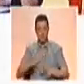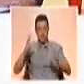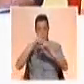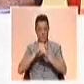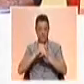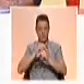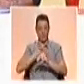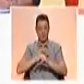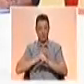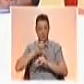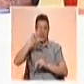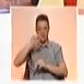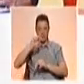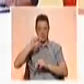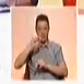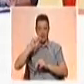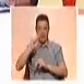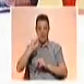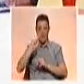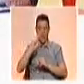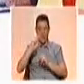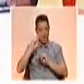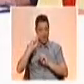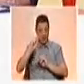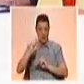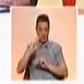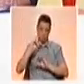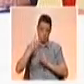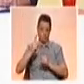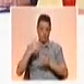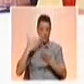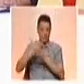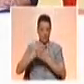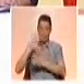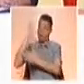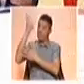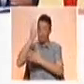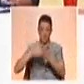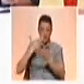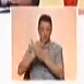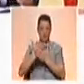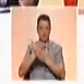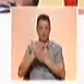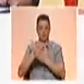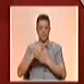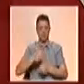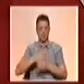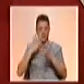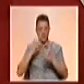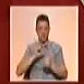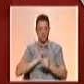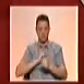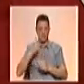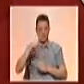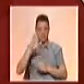podemos utilizar indicadores ecológicos para contribuir para essa monitorização ambiental. Mais uma vez, era no